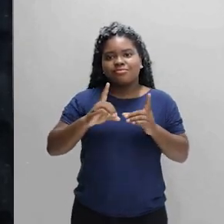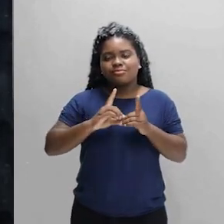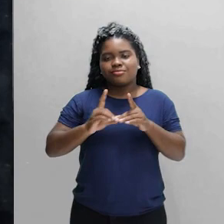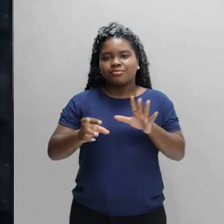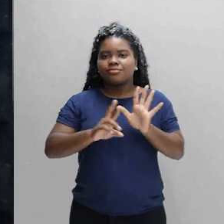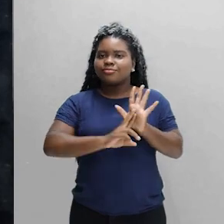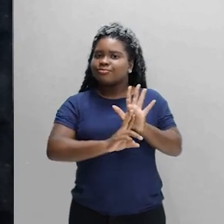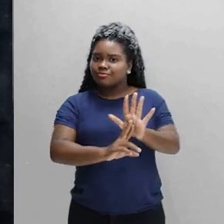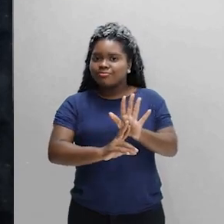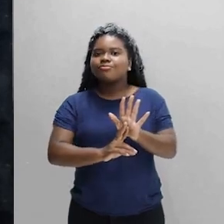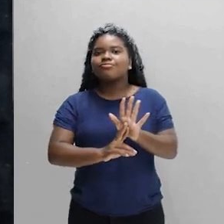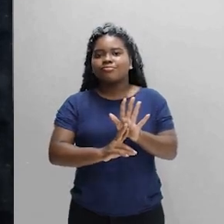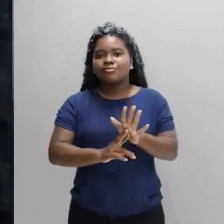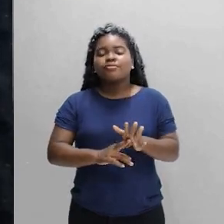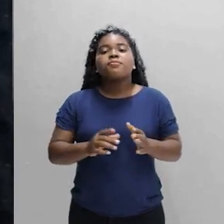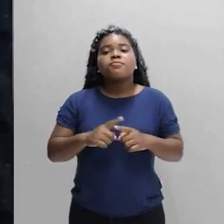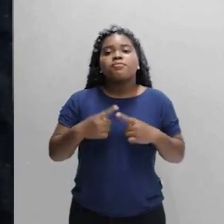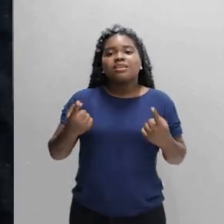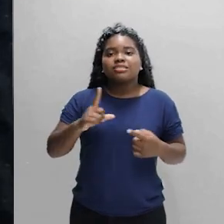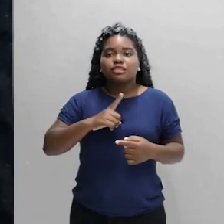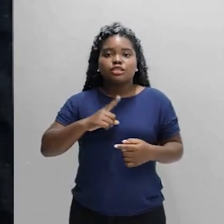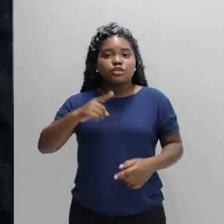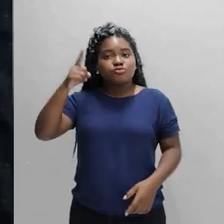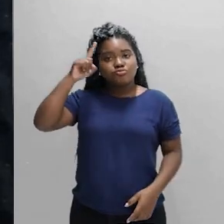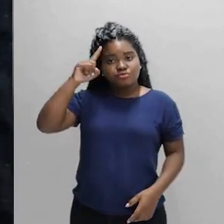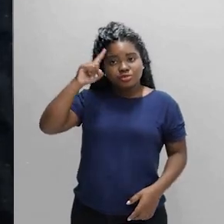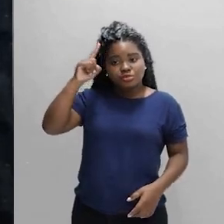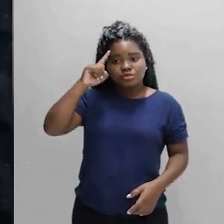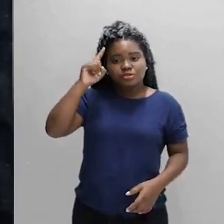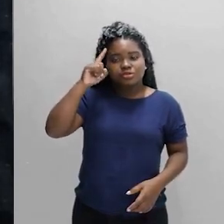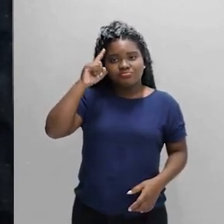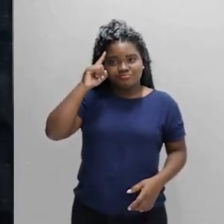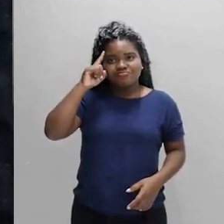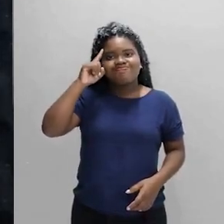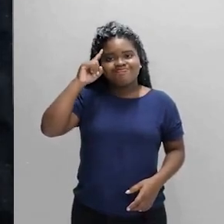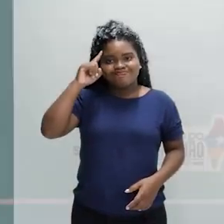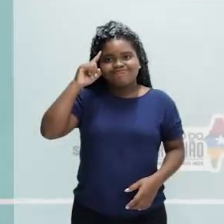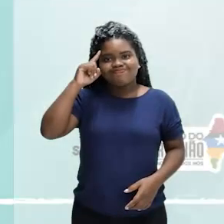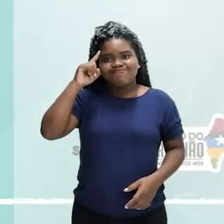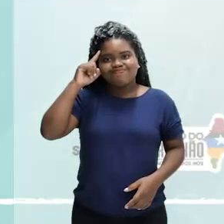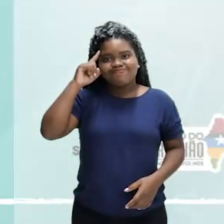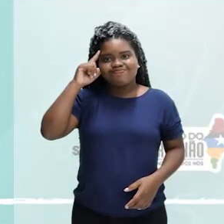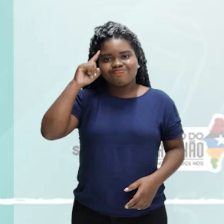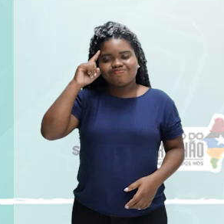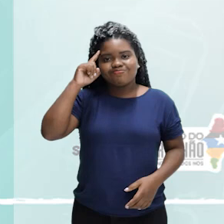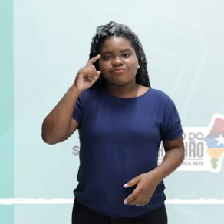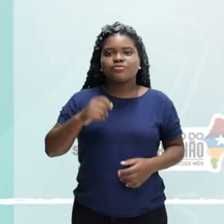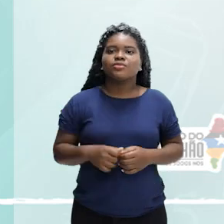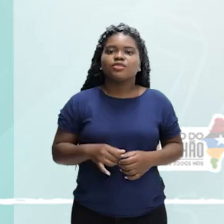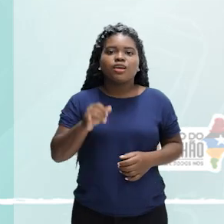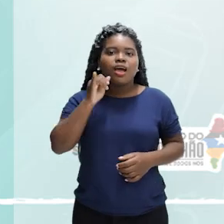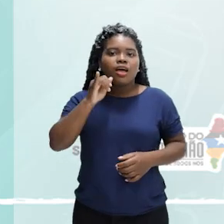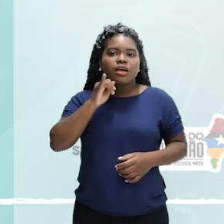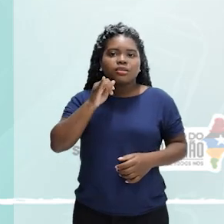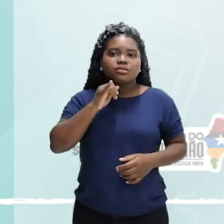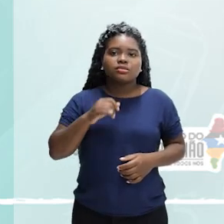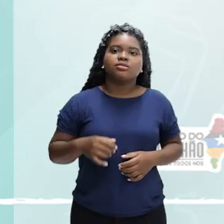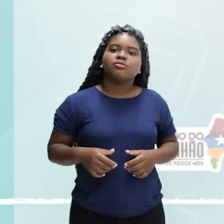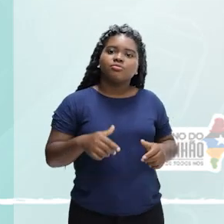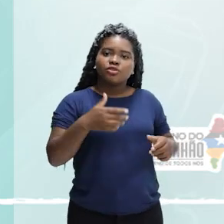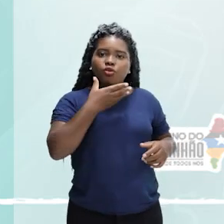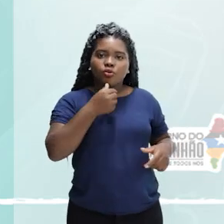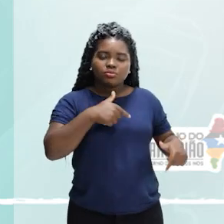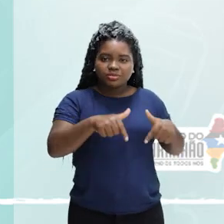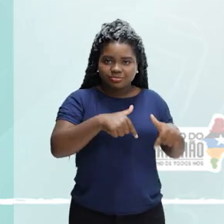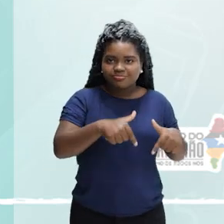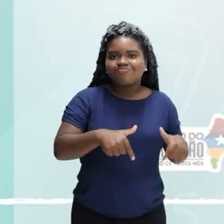atuação cotidiana, sobretudo da classe trabalhadora, que é a classe que produz, né, as condições materiais de vida e